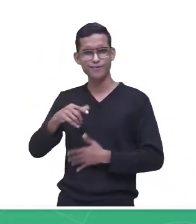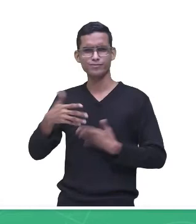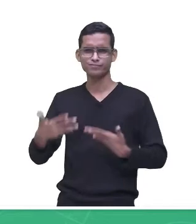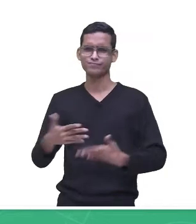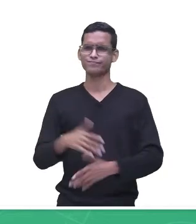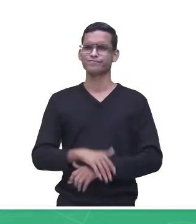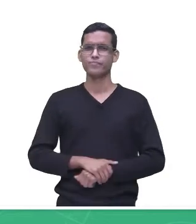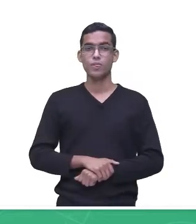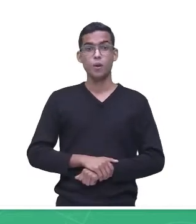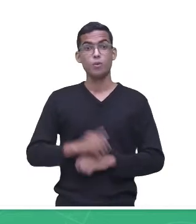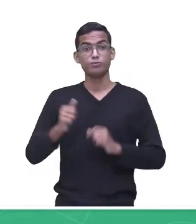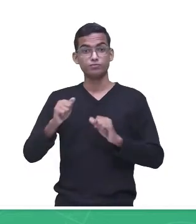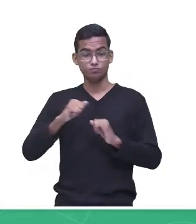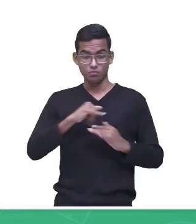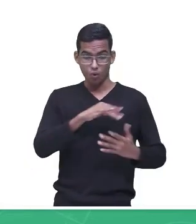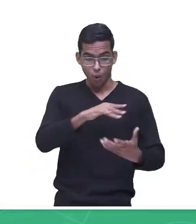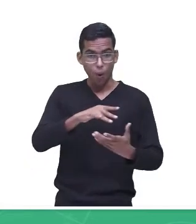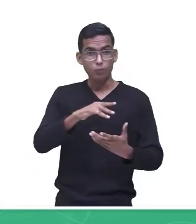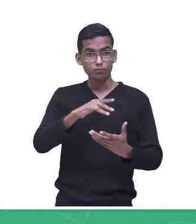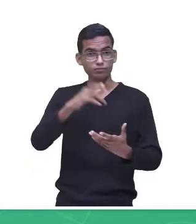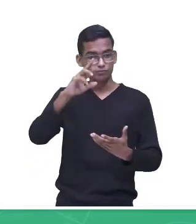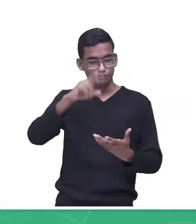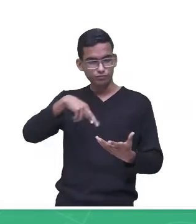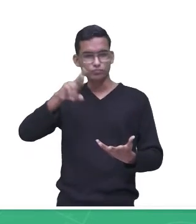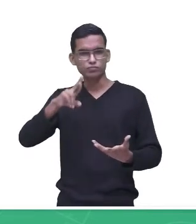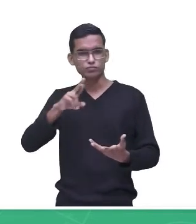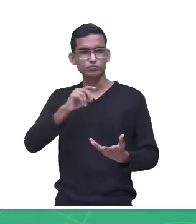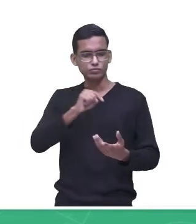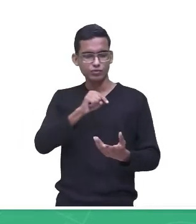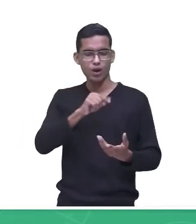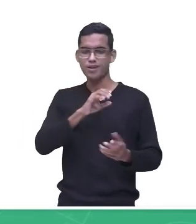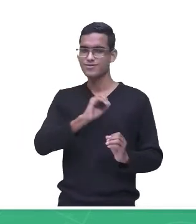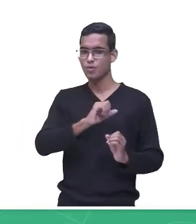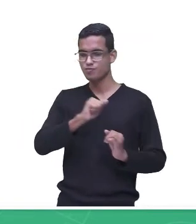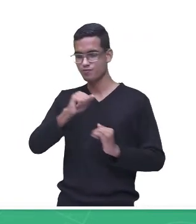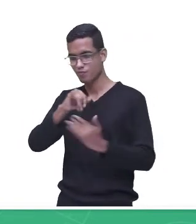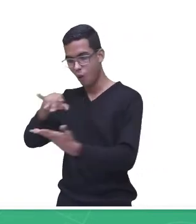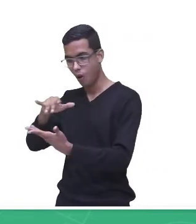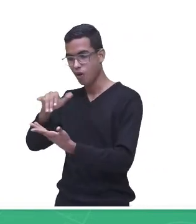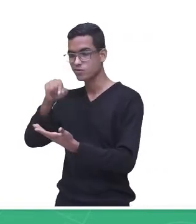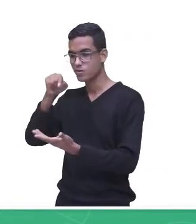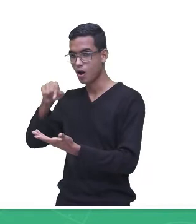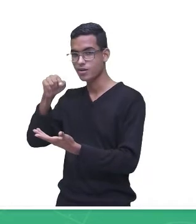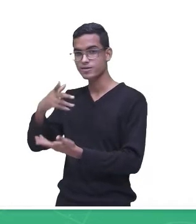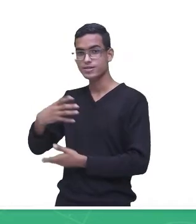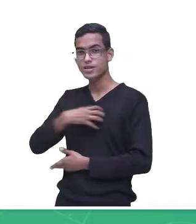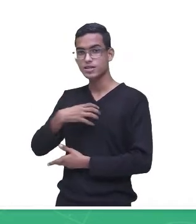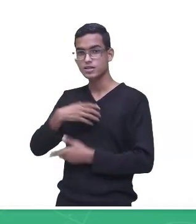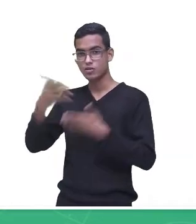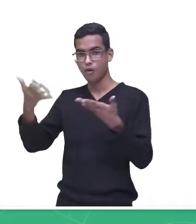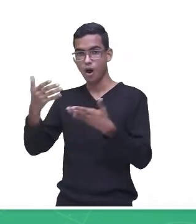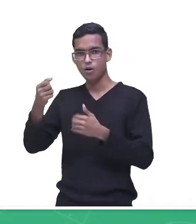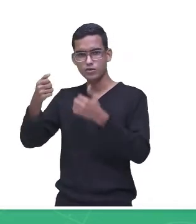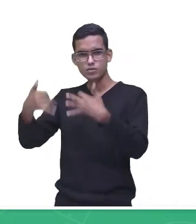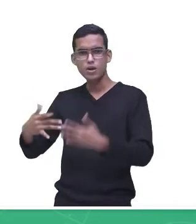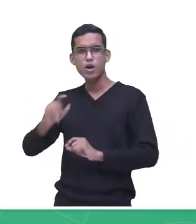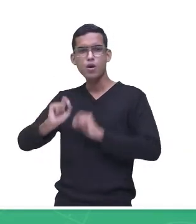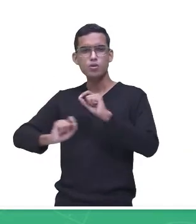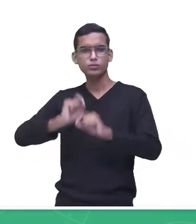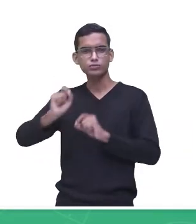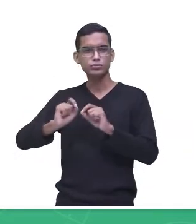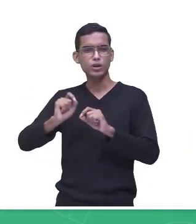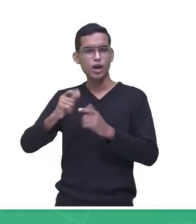Esse é o mundo das ideias. E o mundo sensível é o quê, professor? O mundo sensível é o seguinte, ele está baseado em uma realidade